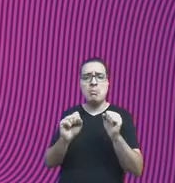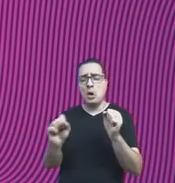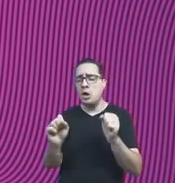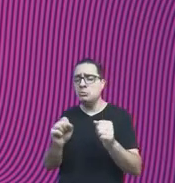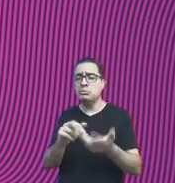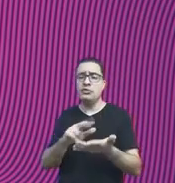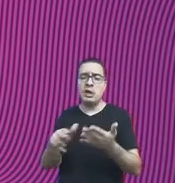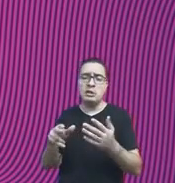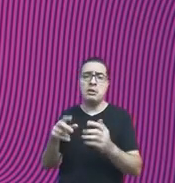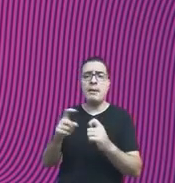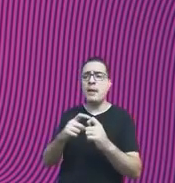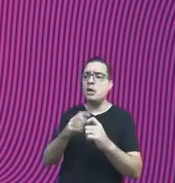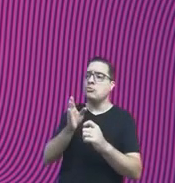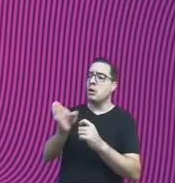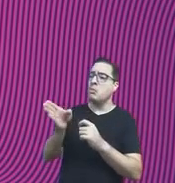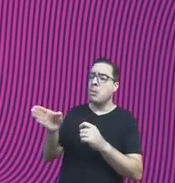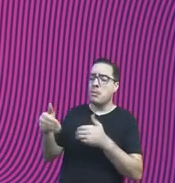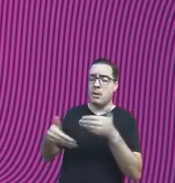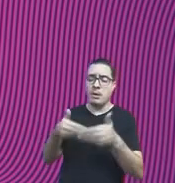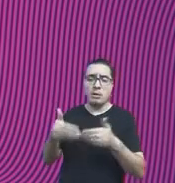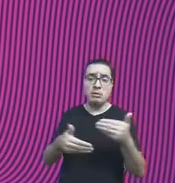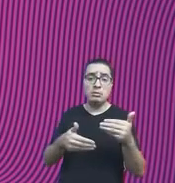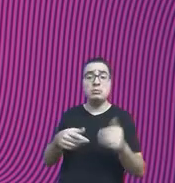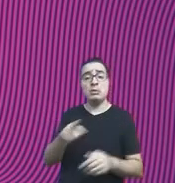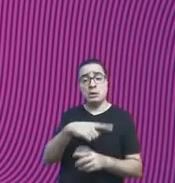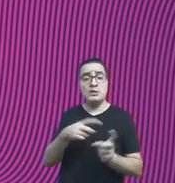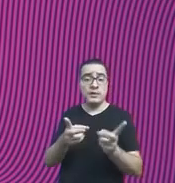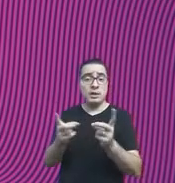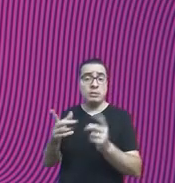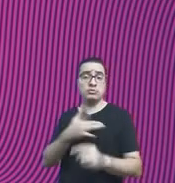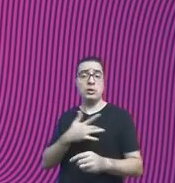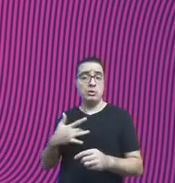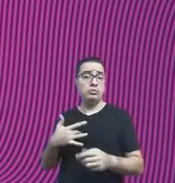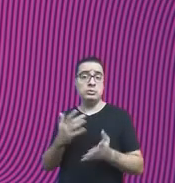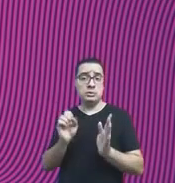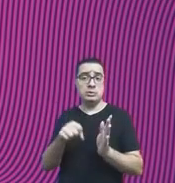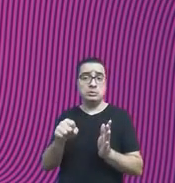quiser. Nós vendemos saúde assim, tá? Aqui fica a autorreflexão.